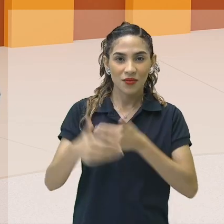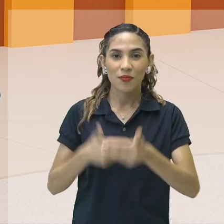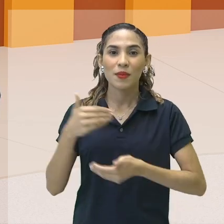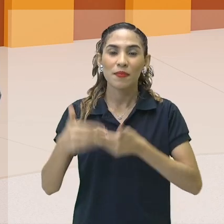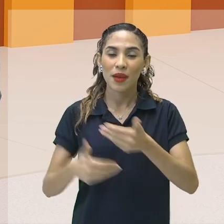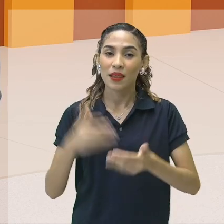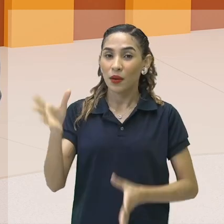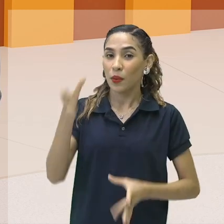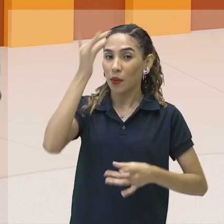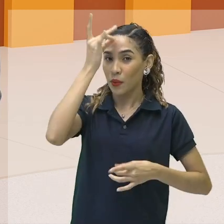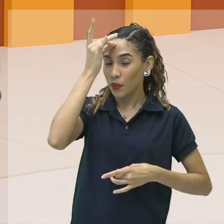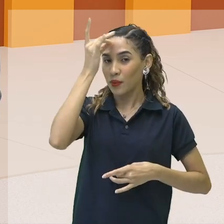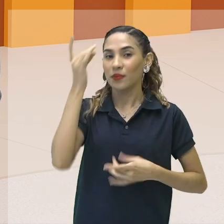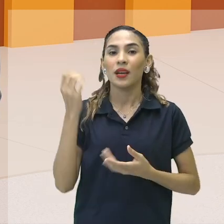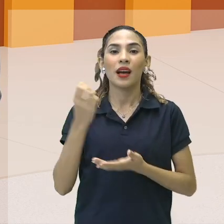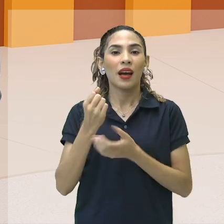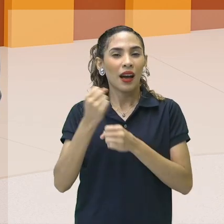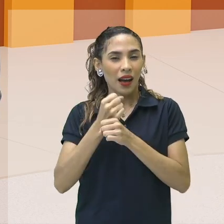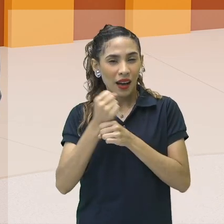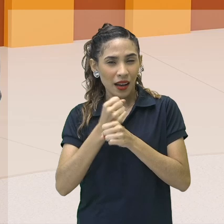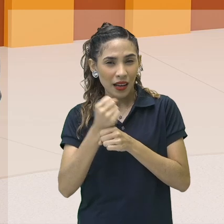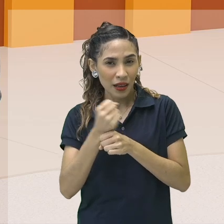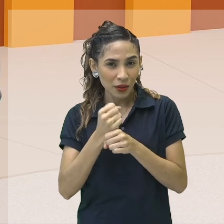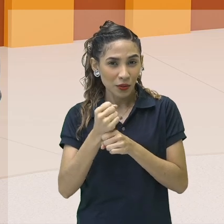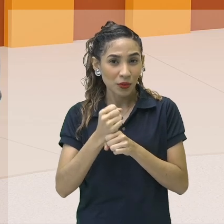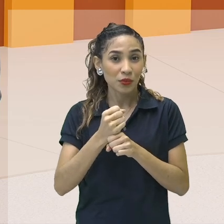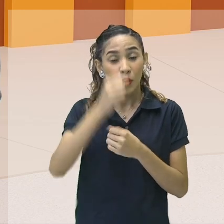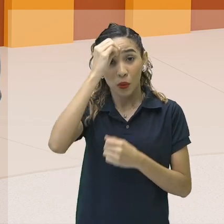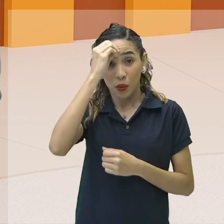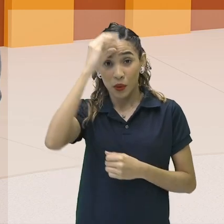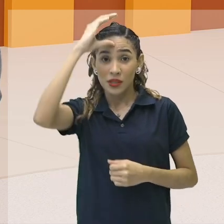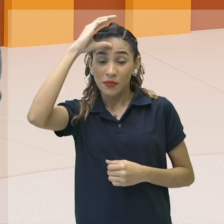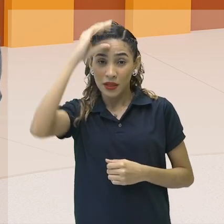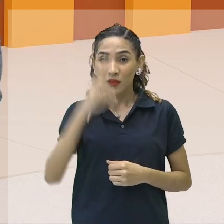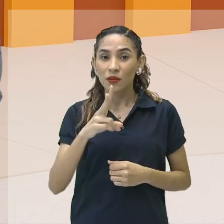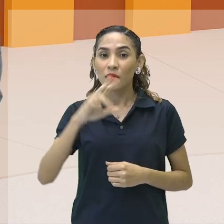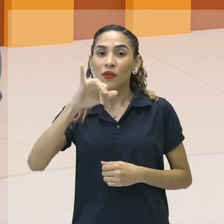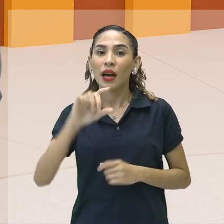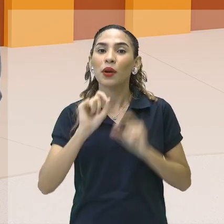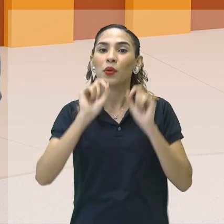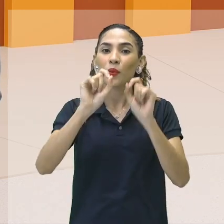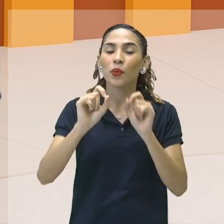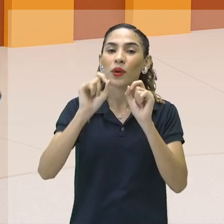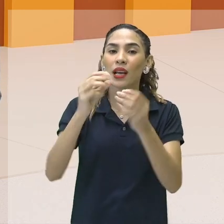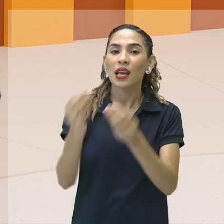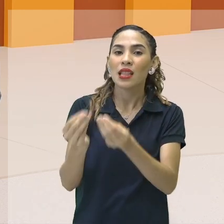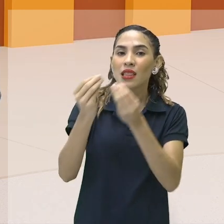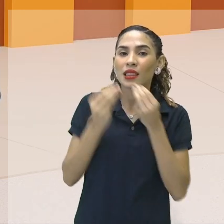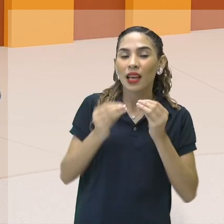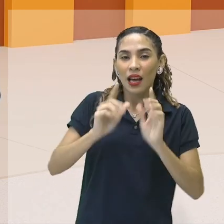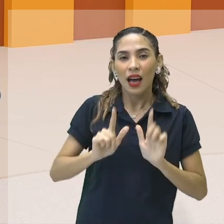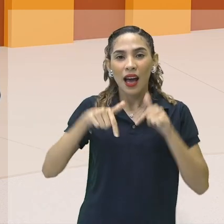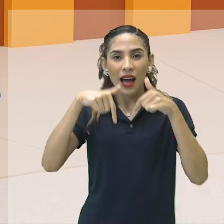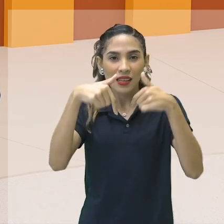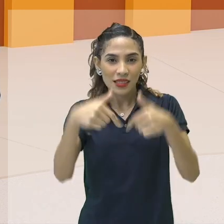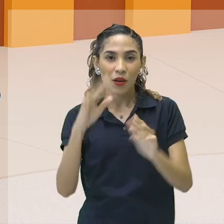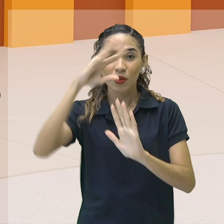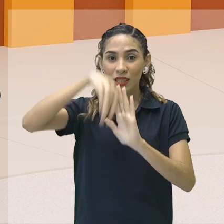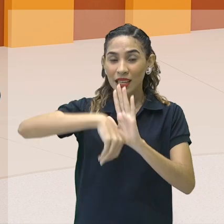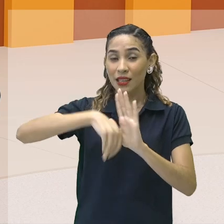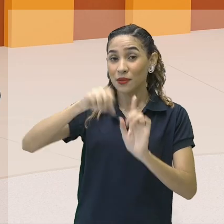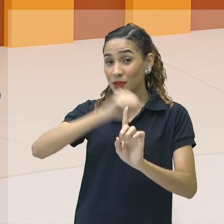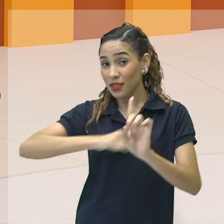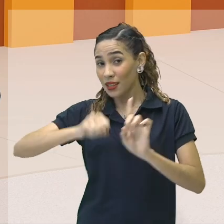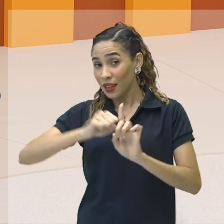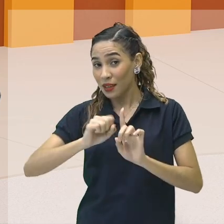adquirido ao longo dos anos de um conhecimento que vai nos permitir atuar dentro da sociedade. Por isso que